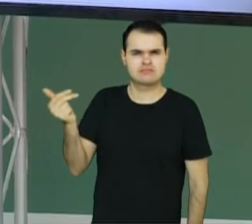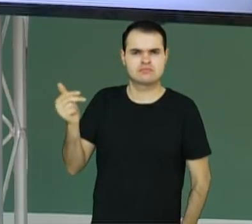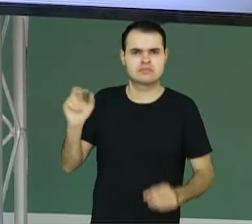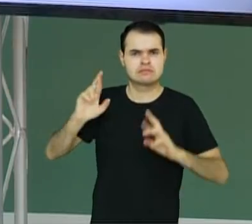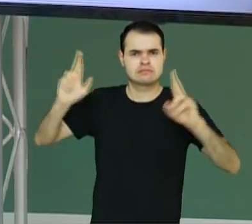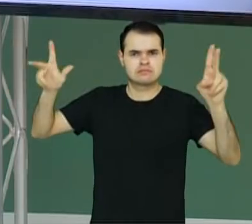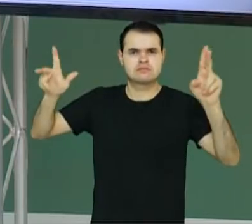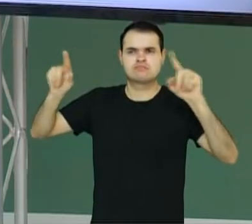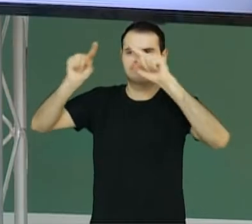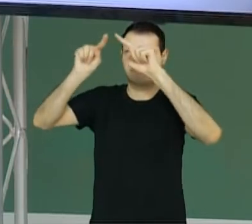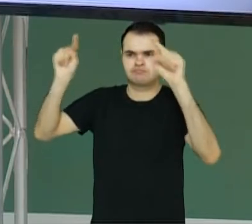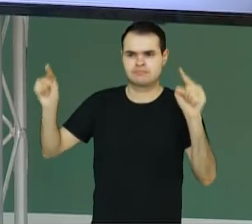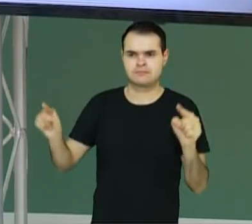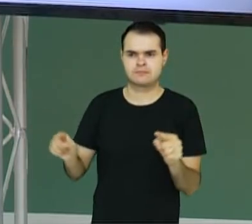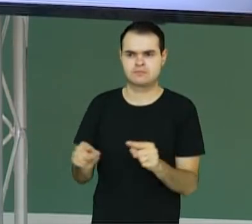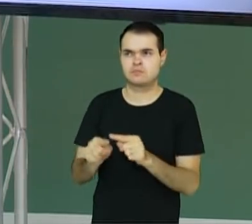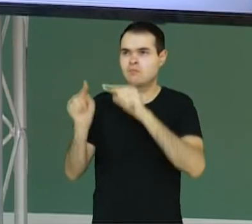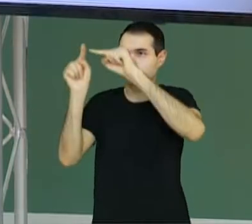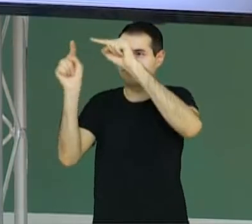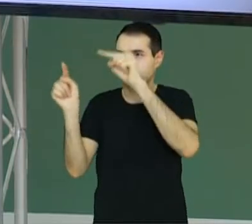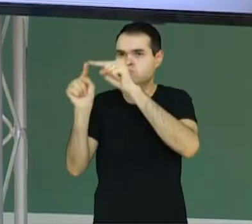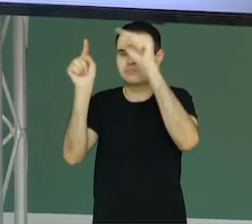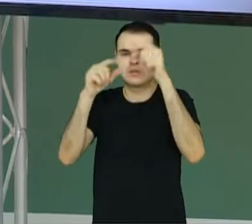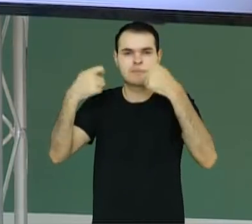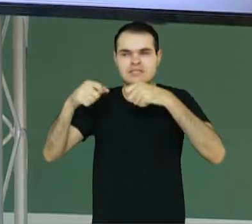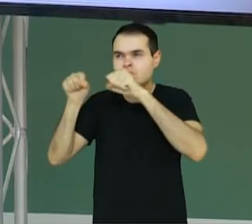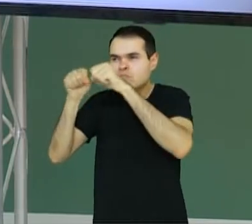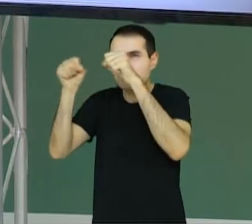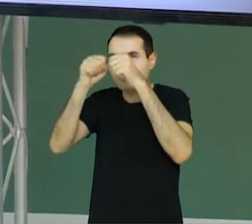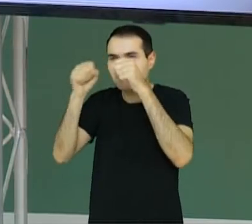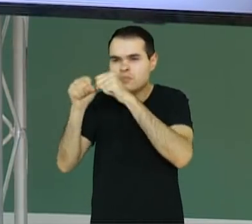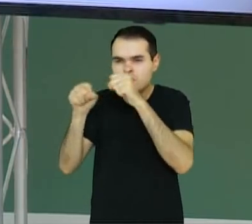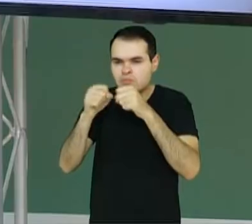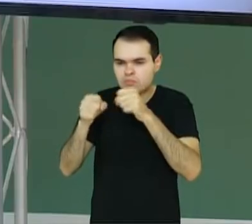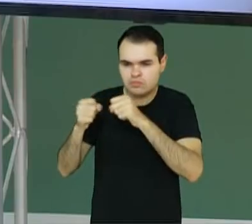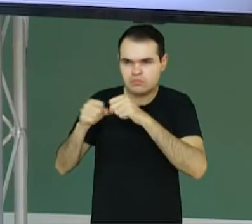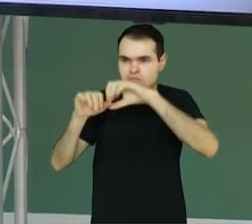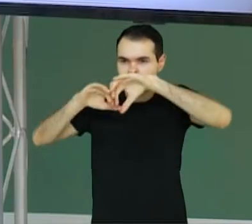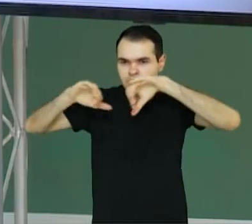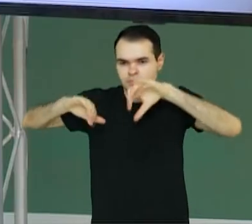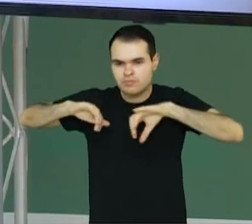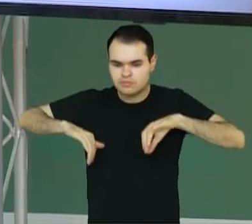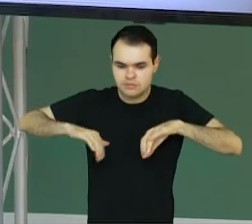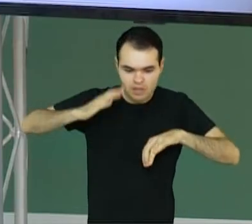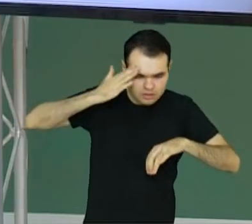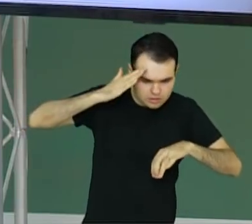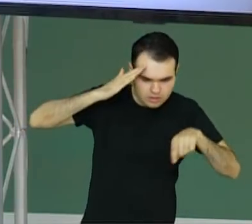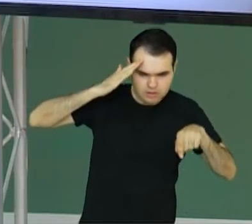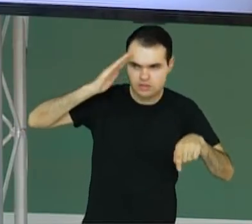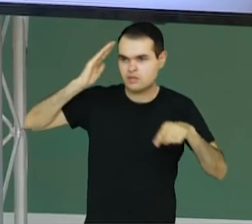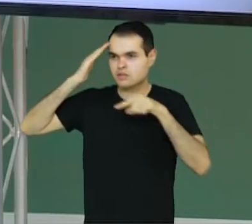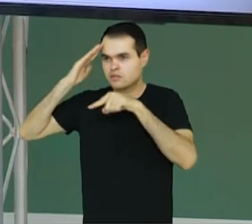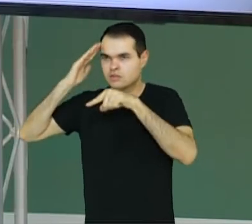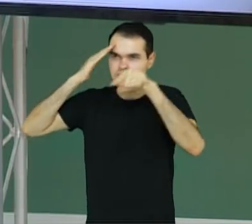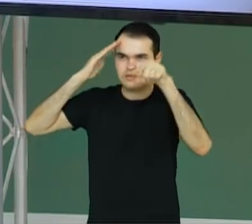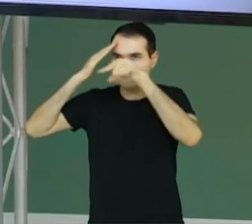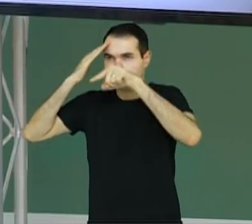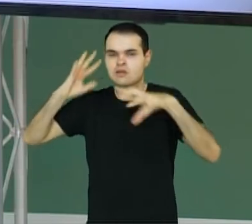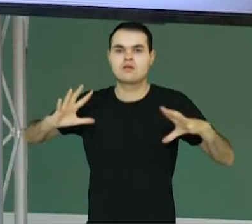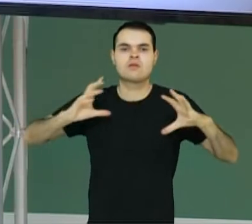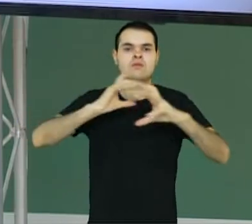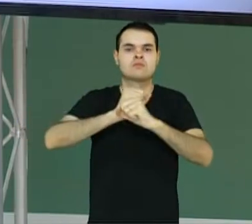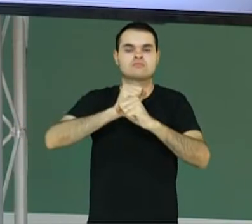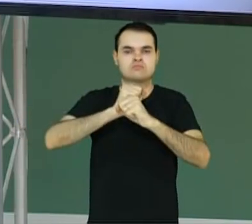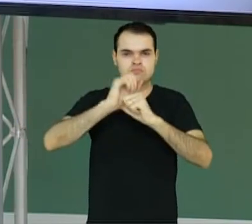composta. Então, para a gente calcular essa área, nós vamos ter que decompor em pedaços menores e entender como é que funciona cada parte e calcular certinho as áreas e